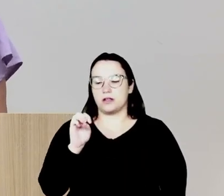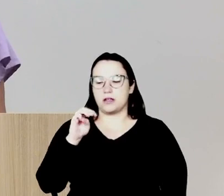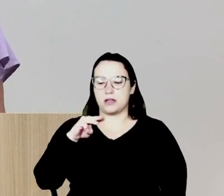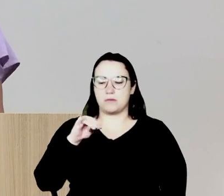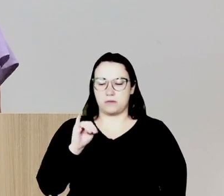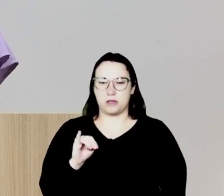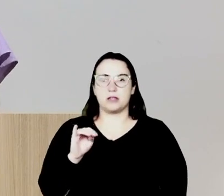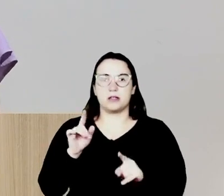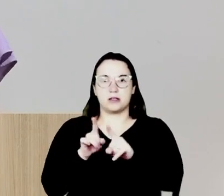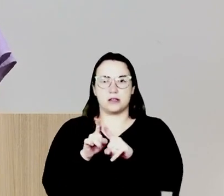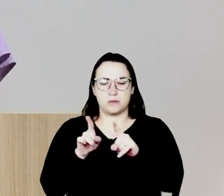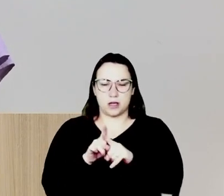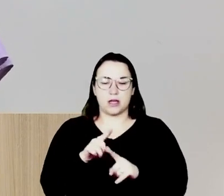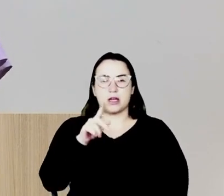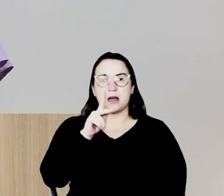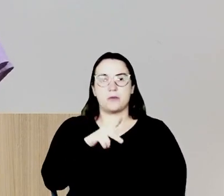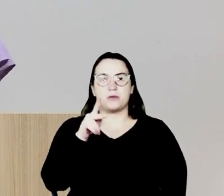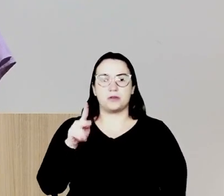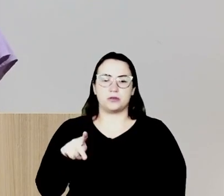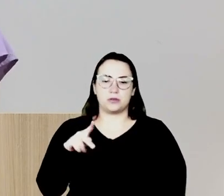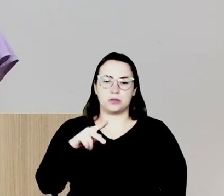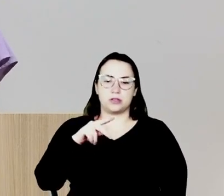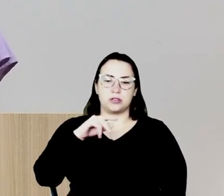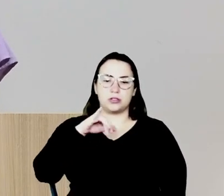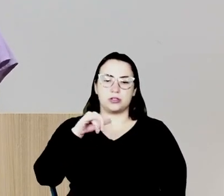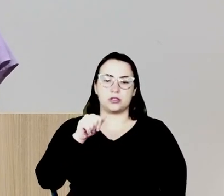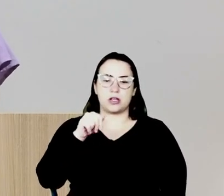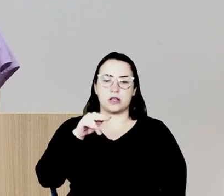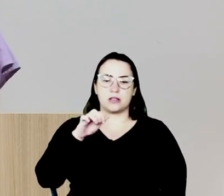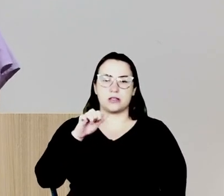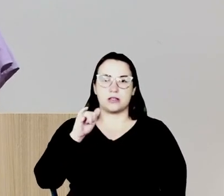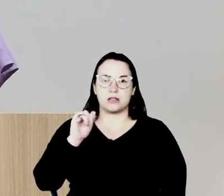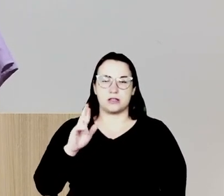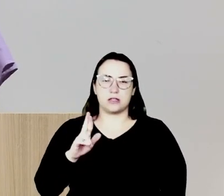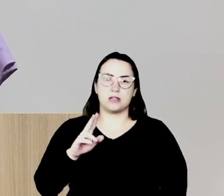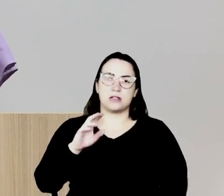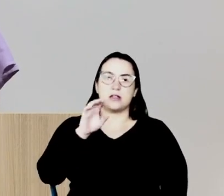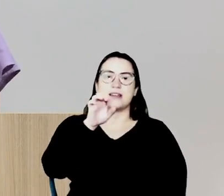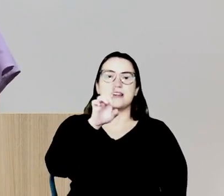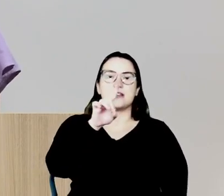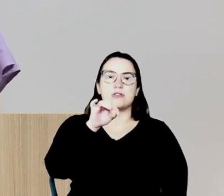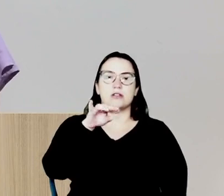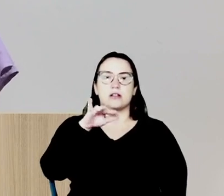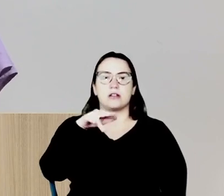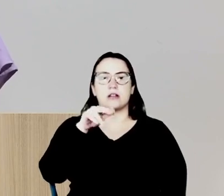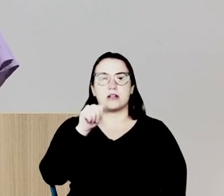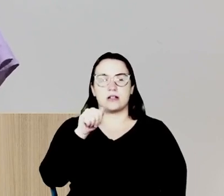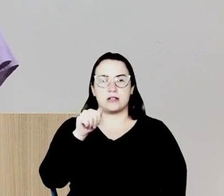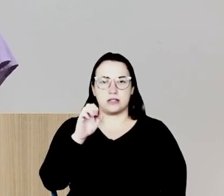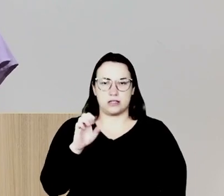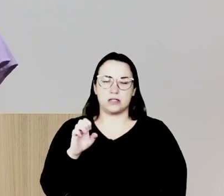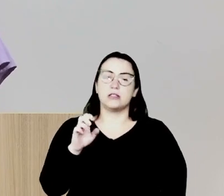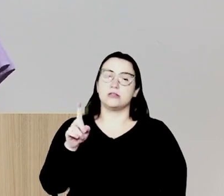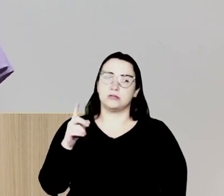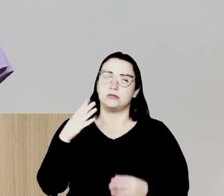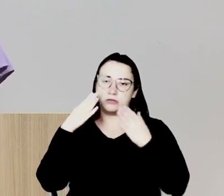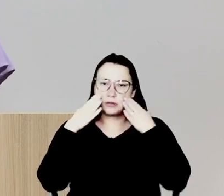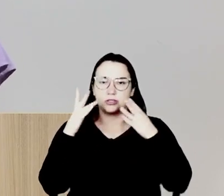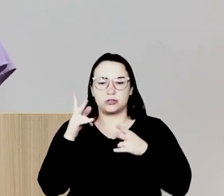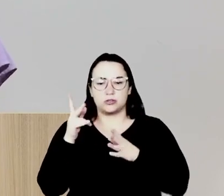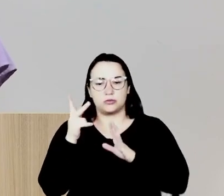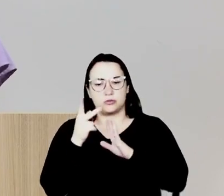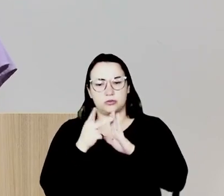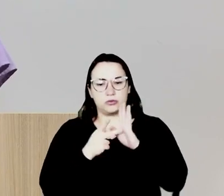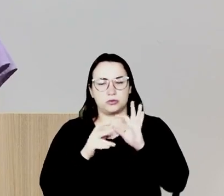a professora Jaceir e a Edilaine, que estão à frente desse projeto, que vem me ajudando